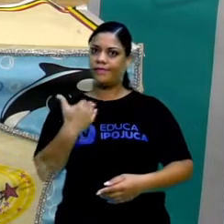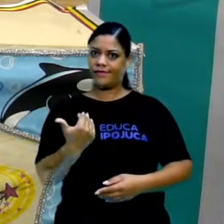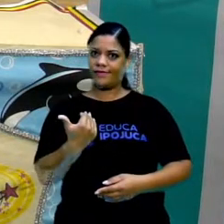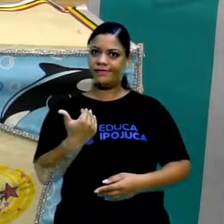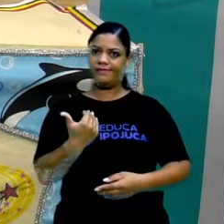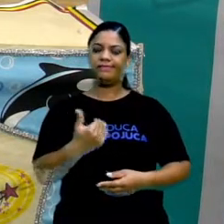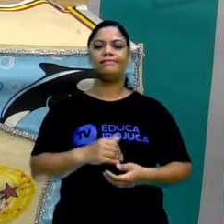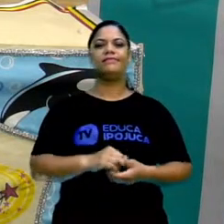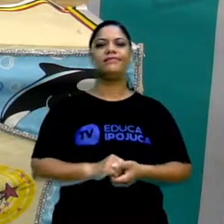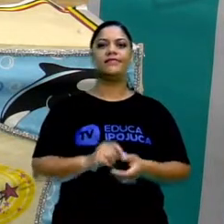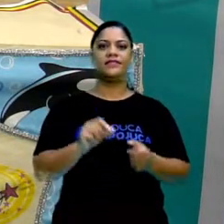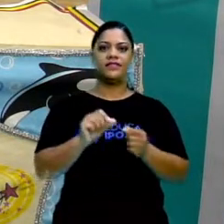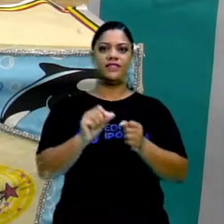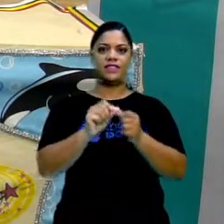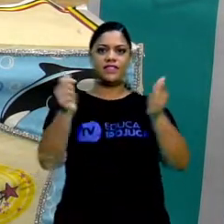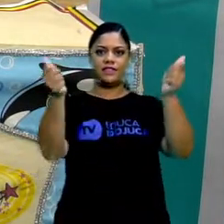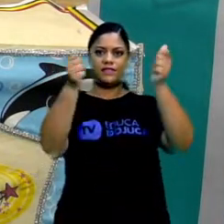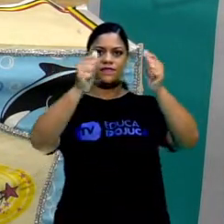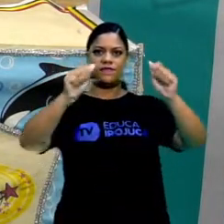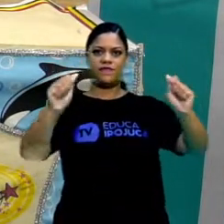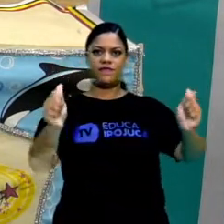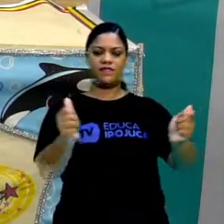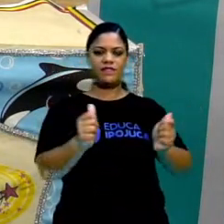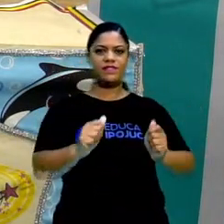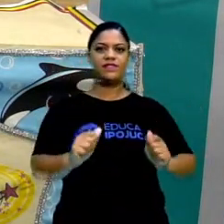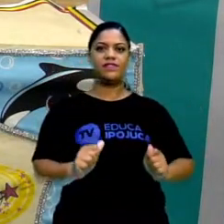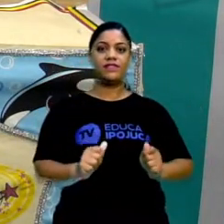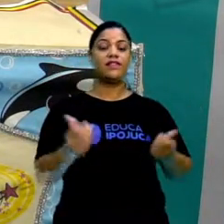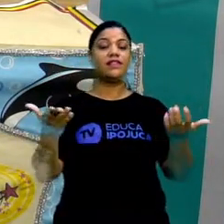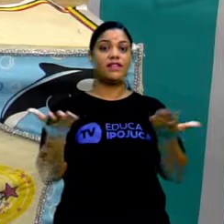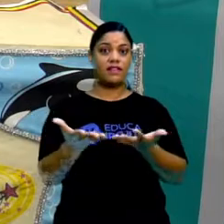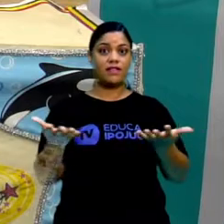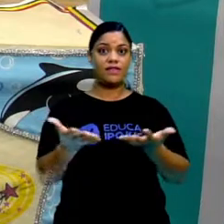morreu, fizeram a estátua dele. E